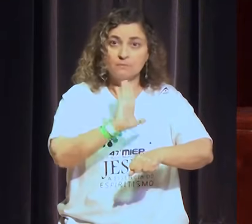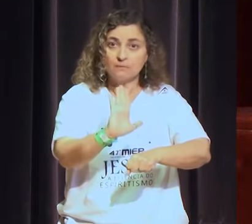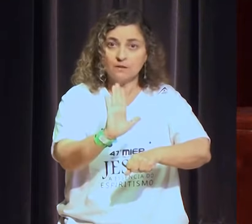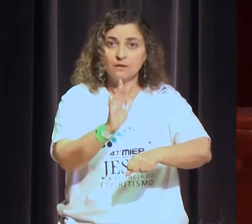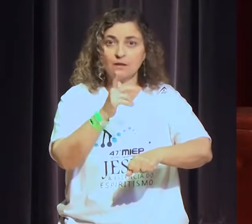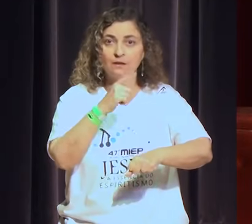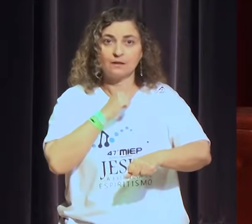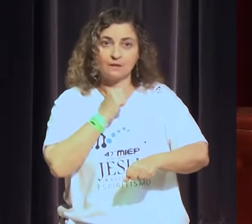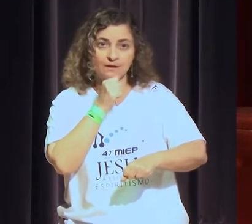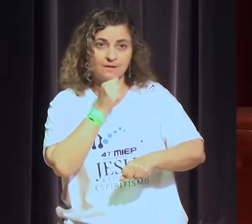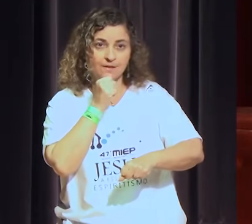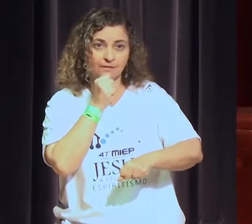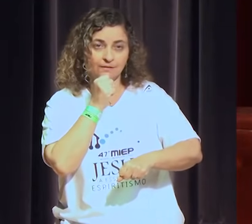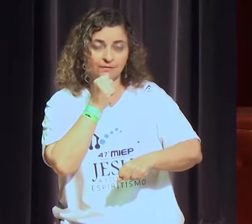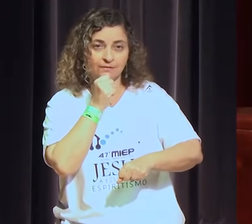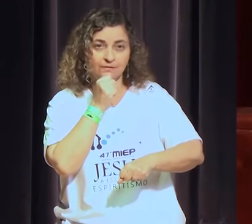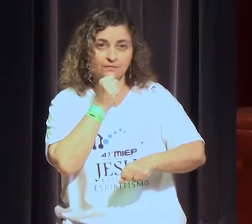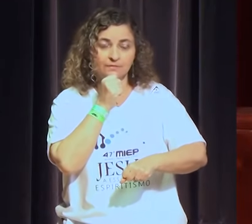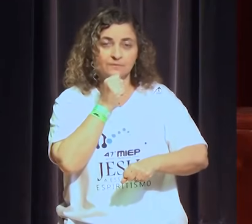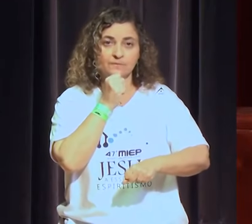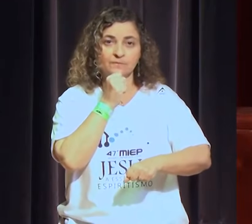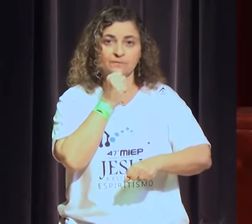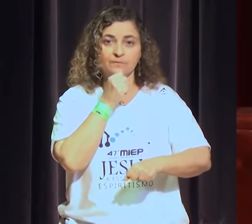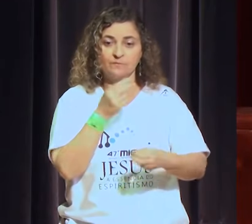Começa não, né?